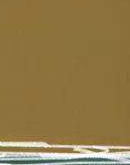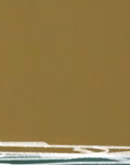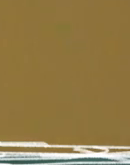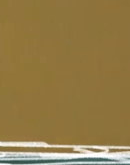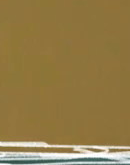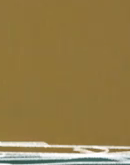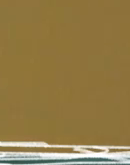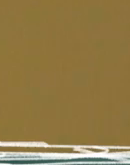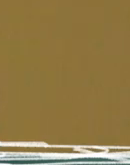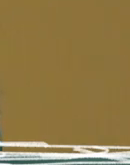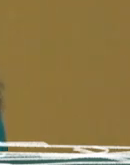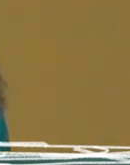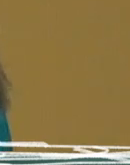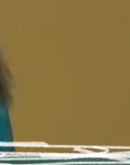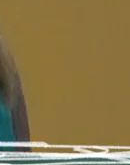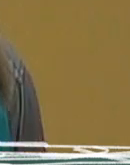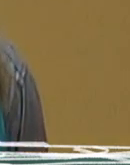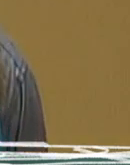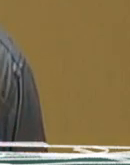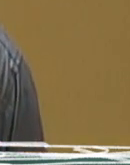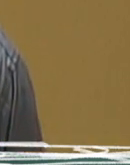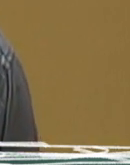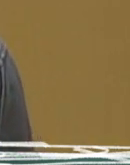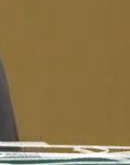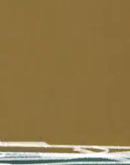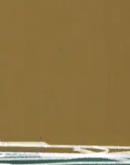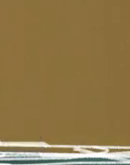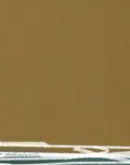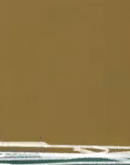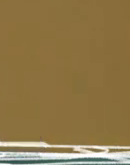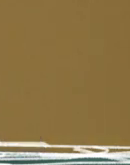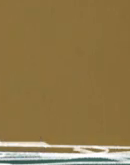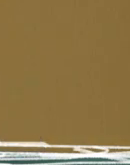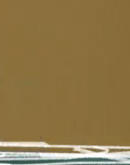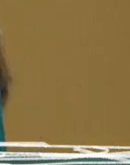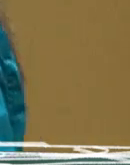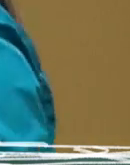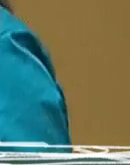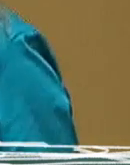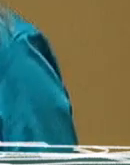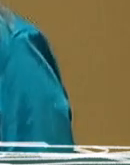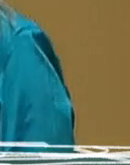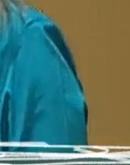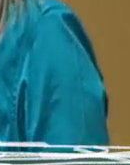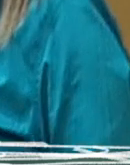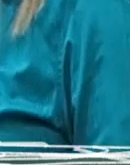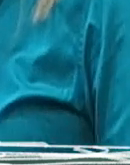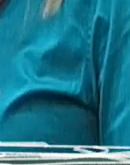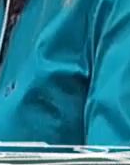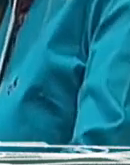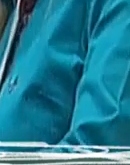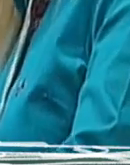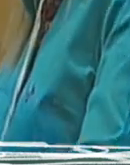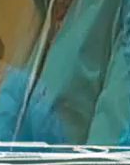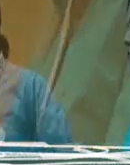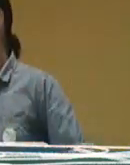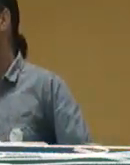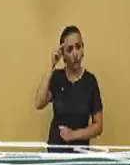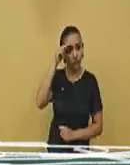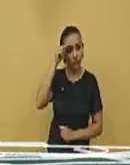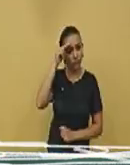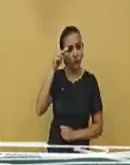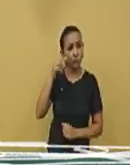Professor, você disse para quem é a sua pergunta? Professor Joelson. Você tem 1 minuto. Ô Joelson,